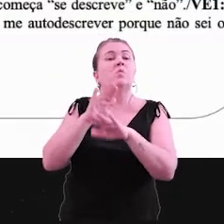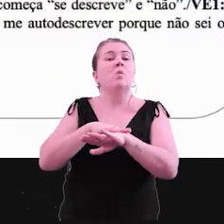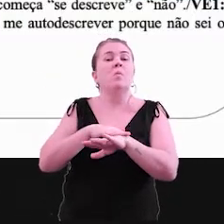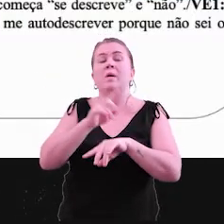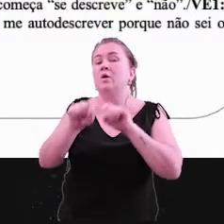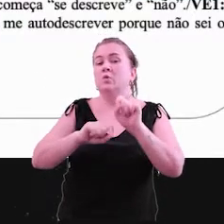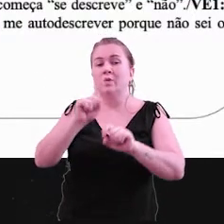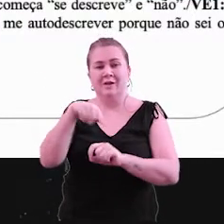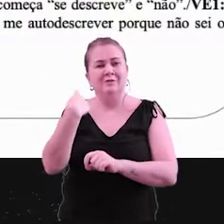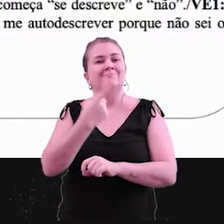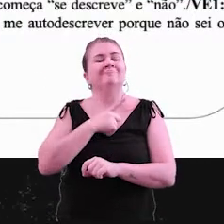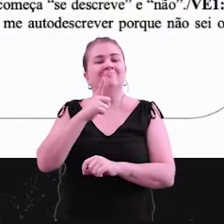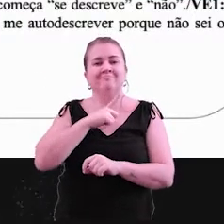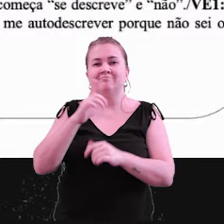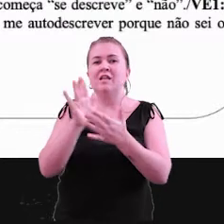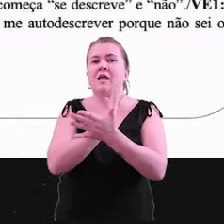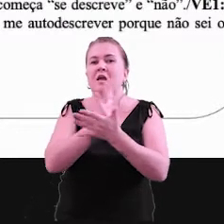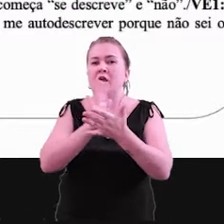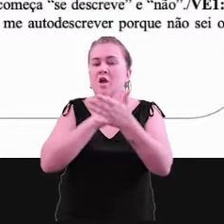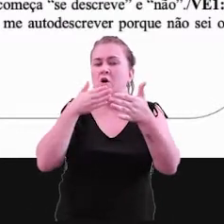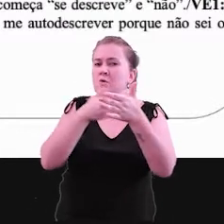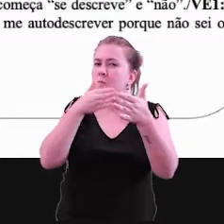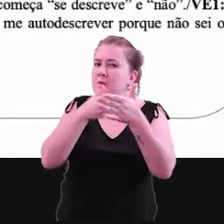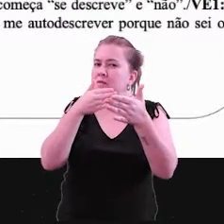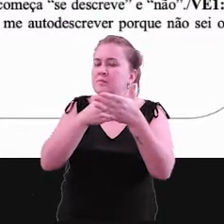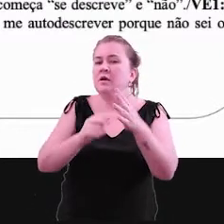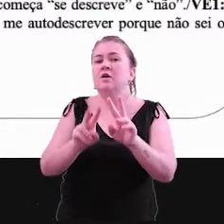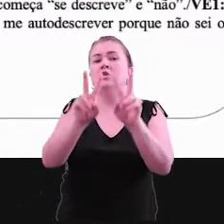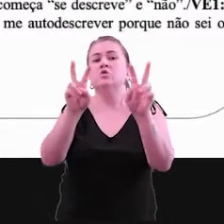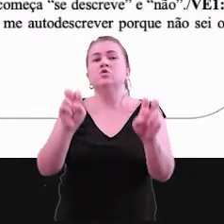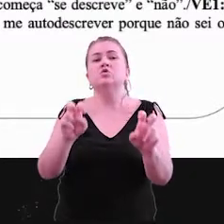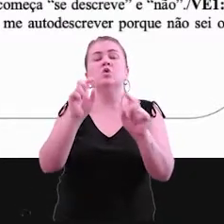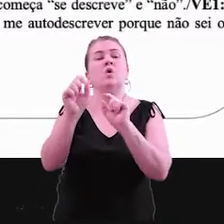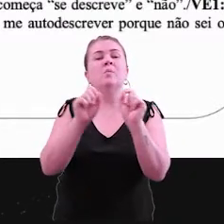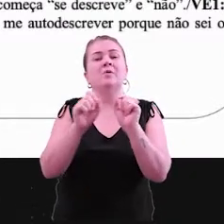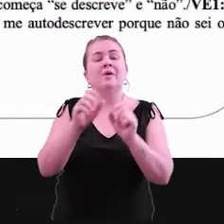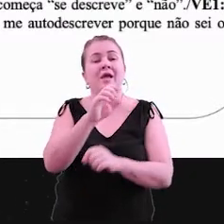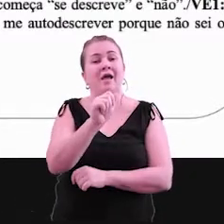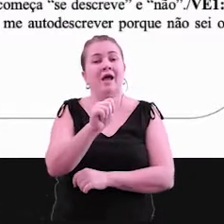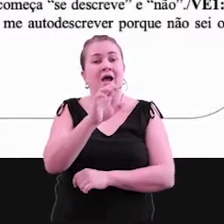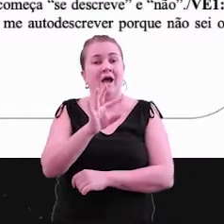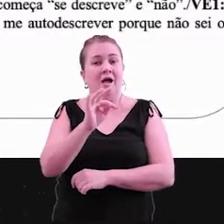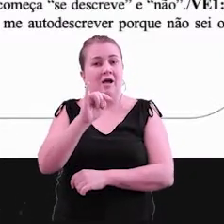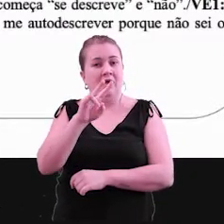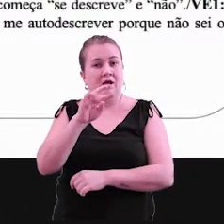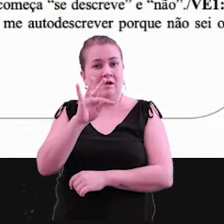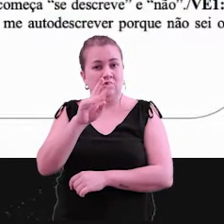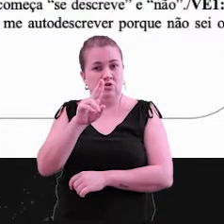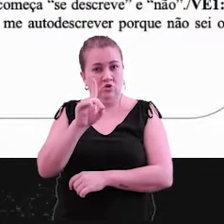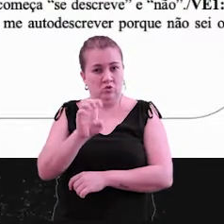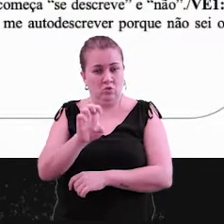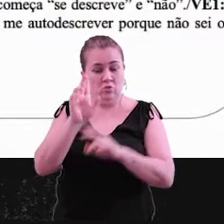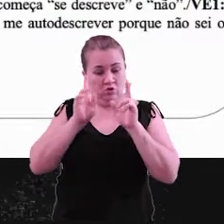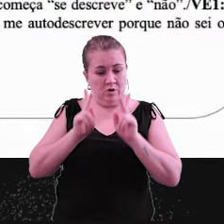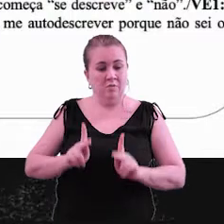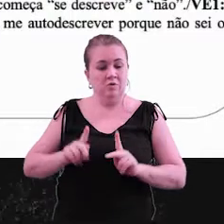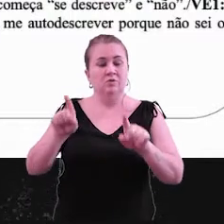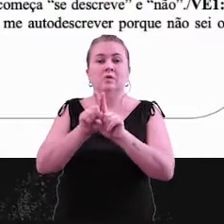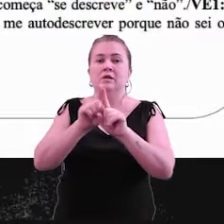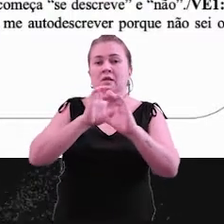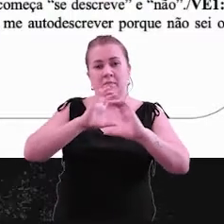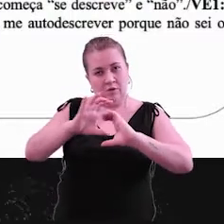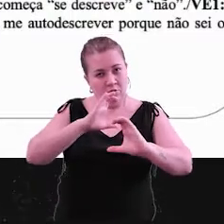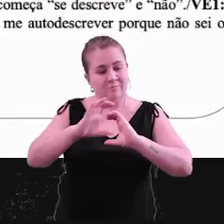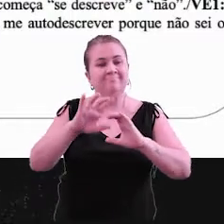às atitudes e à comunicação. Então, por exemplo, a gente viu um mediador que, ao